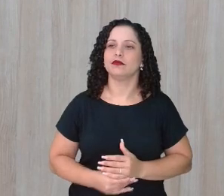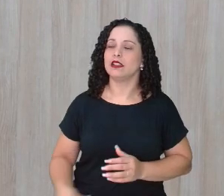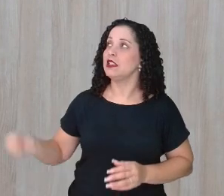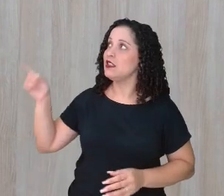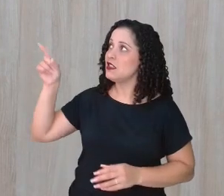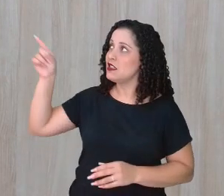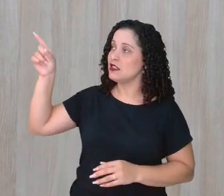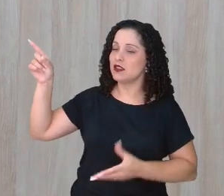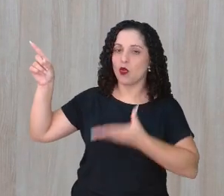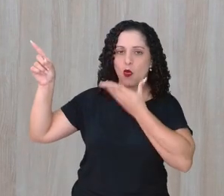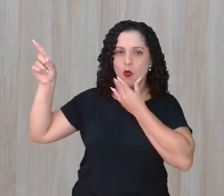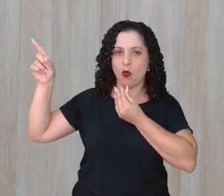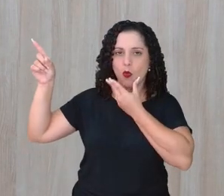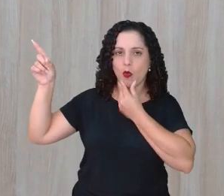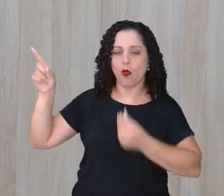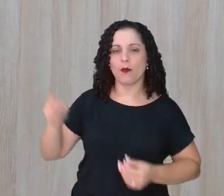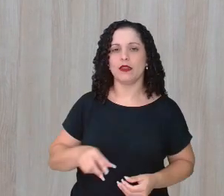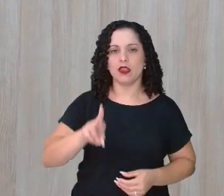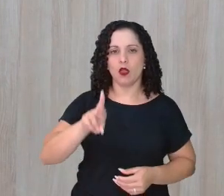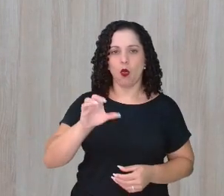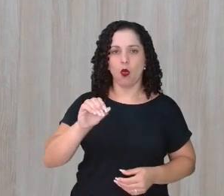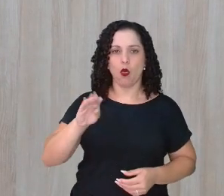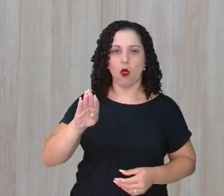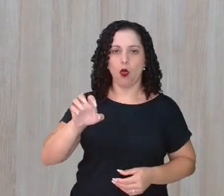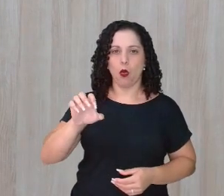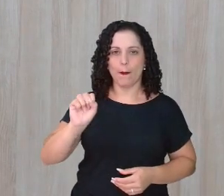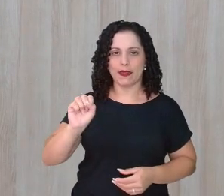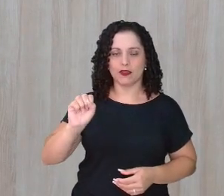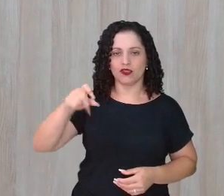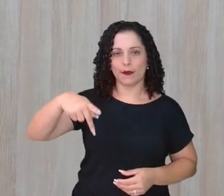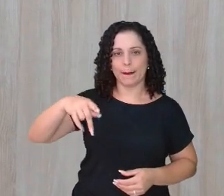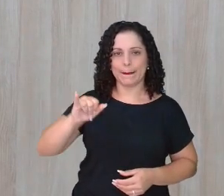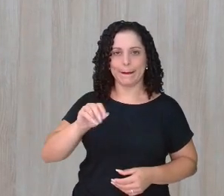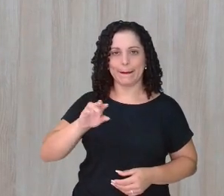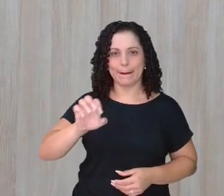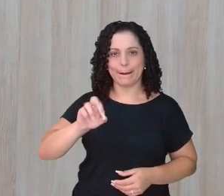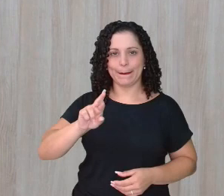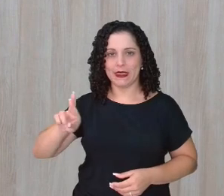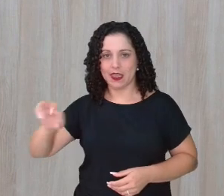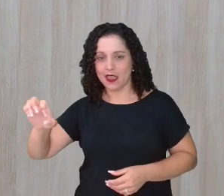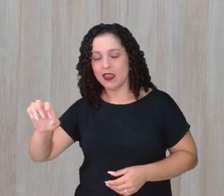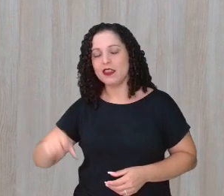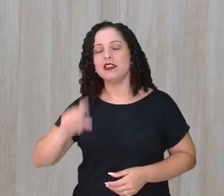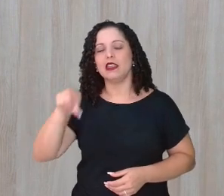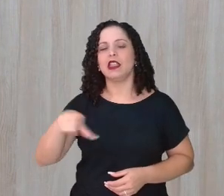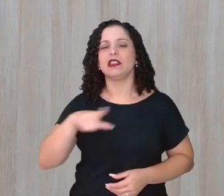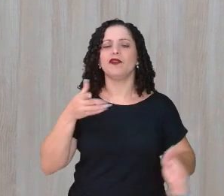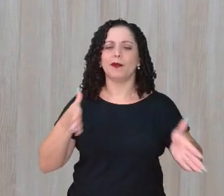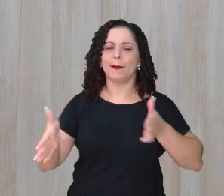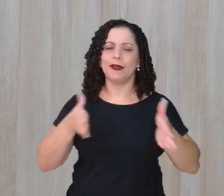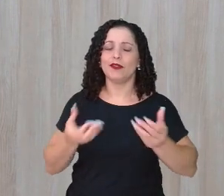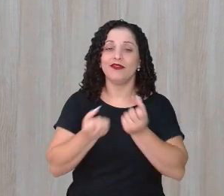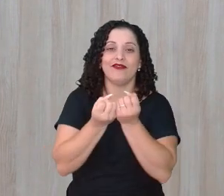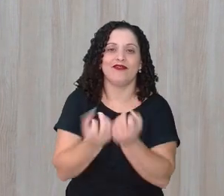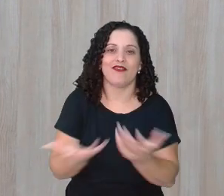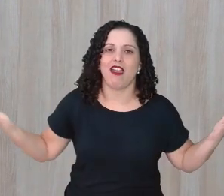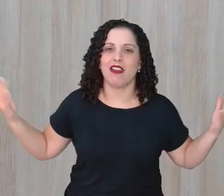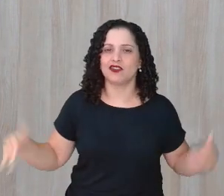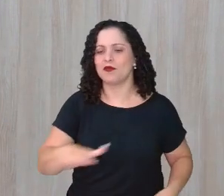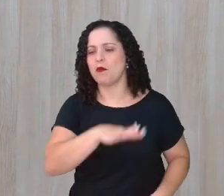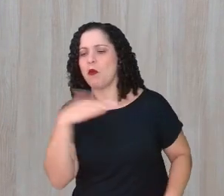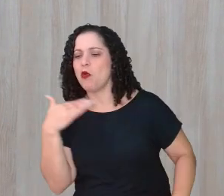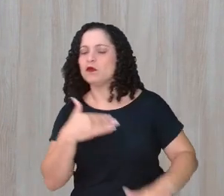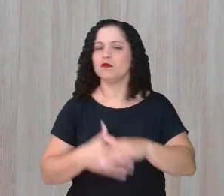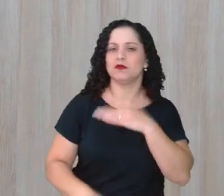Robespierre, ele teve um momento aí, né, de muitas mortes, né? O regime ali do terror,